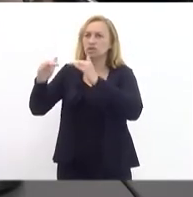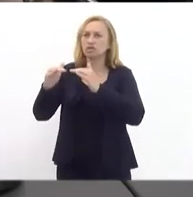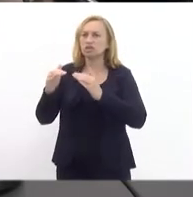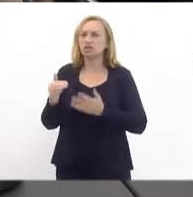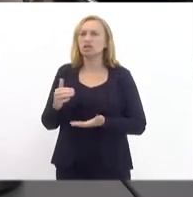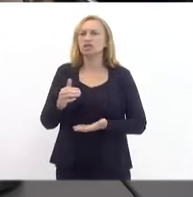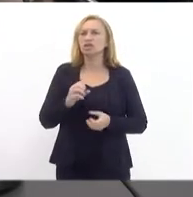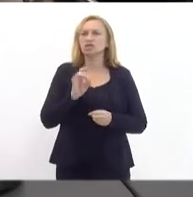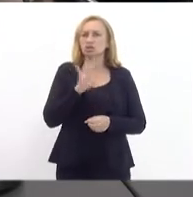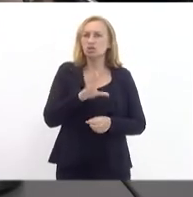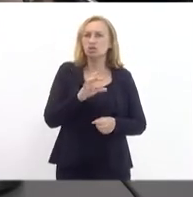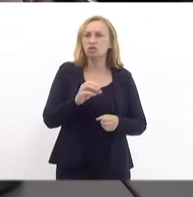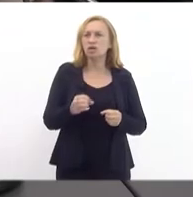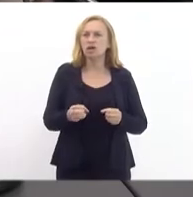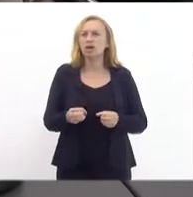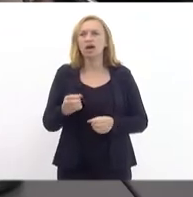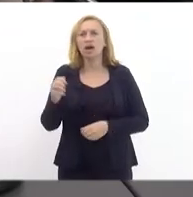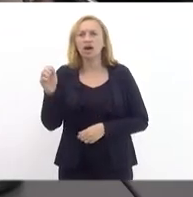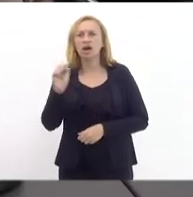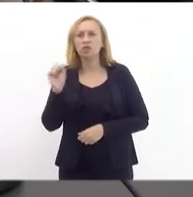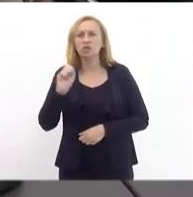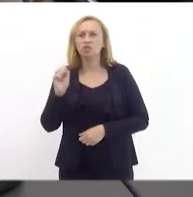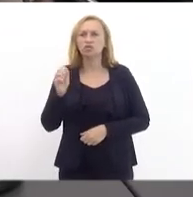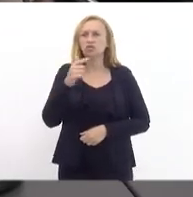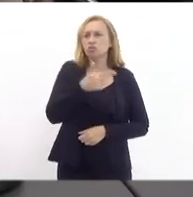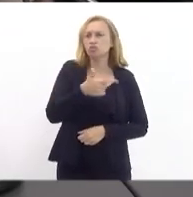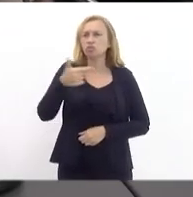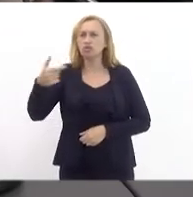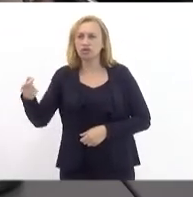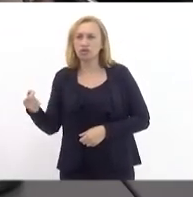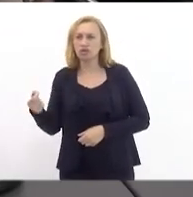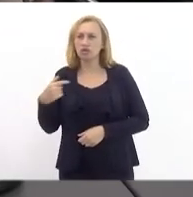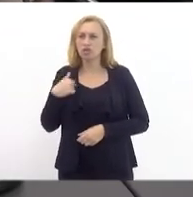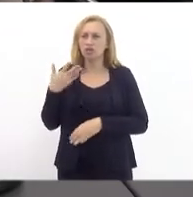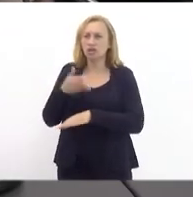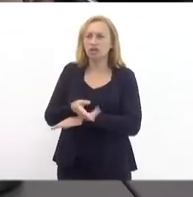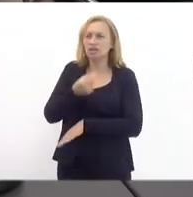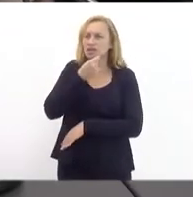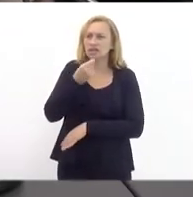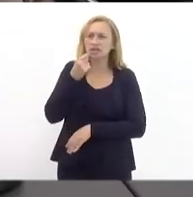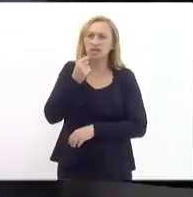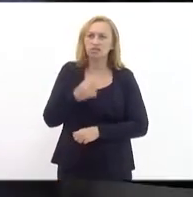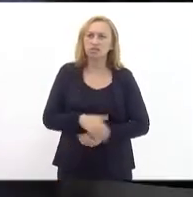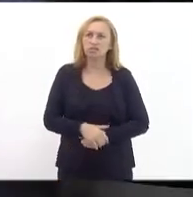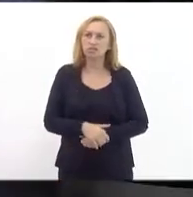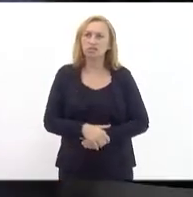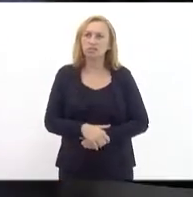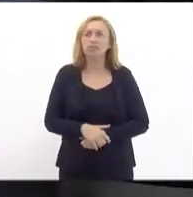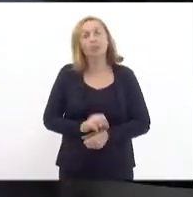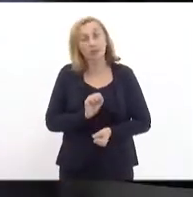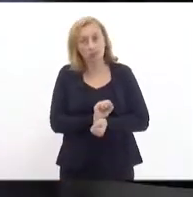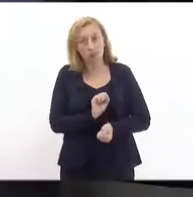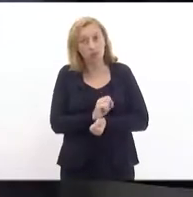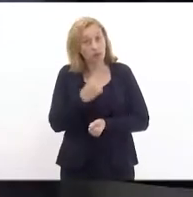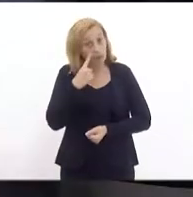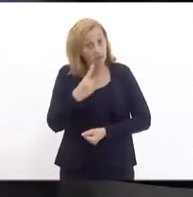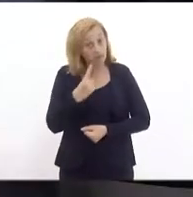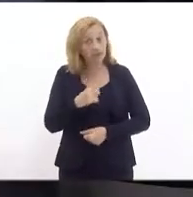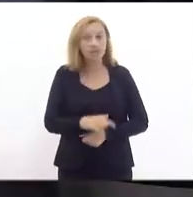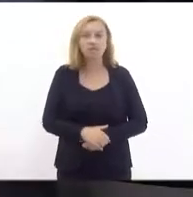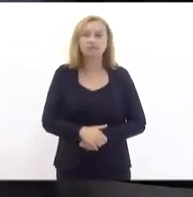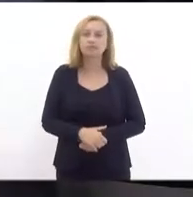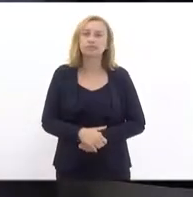de 2020. Tá. Não existia. Então, eu entrei então, em setembro. Então, vamos aguardar aqui, né, para ver, agora deixando aqui,